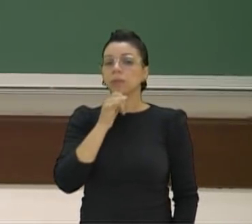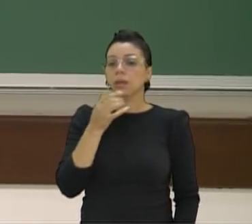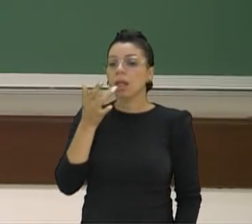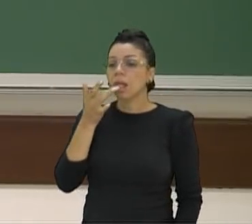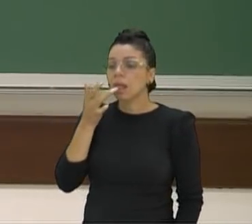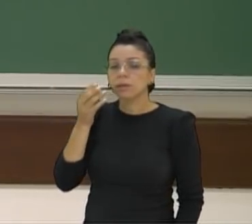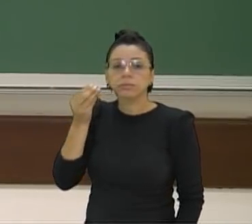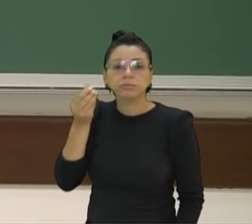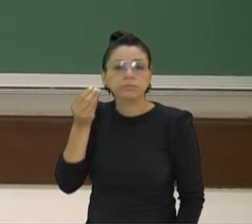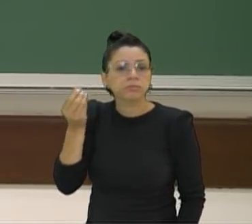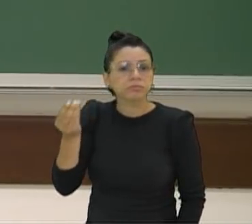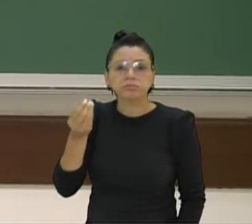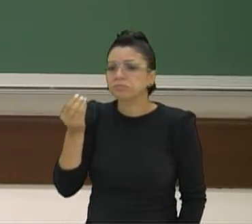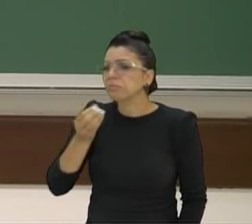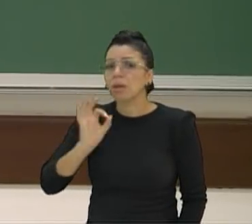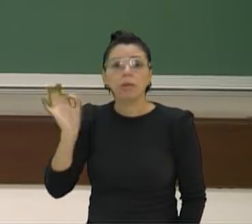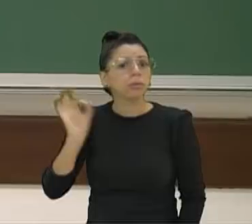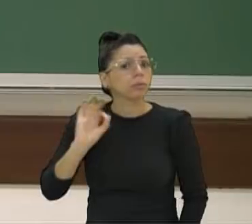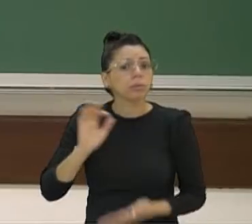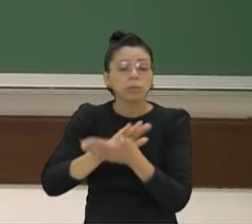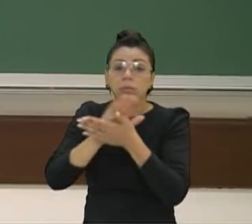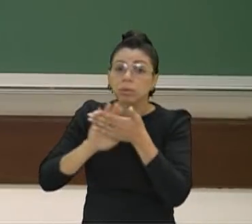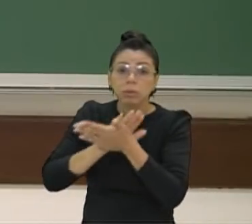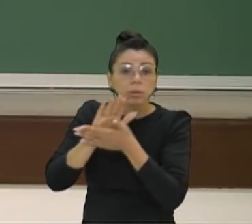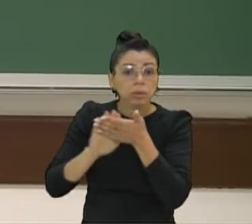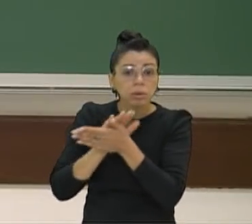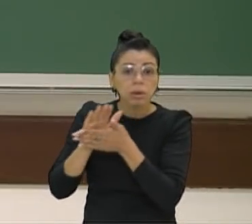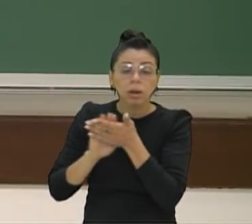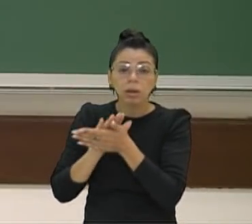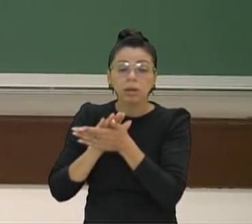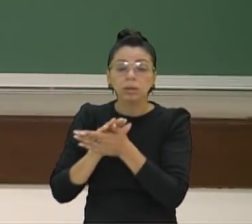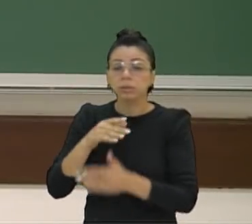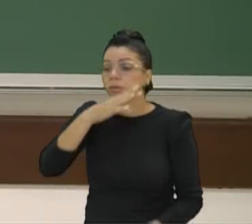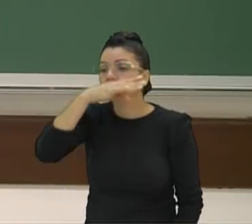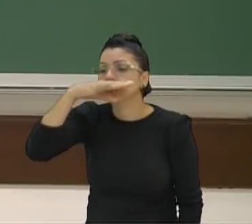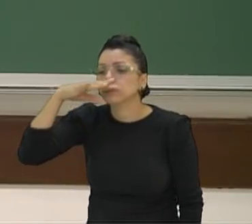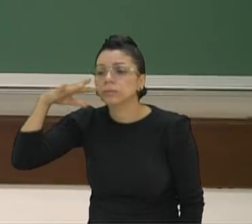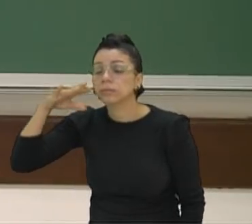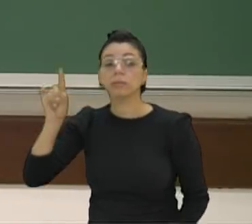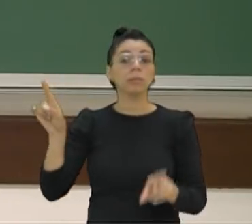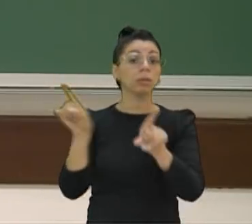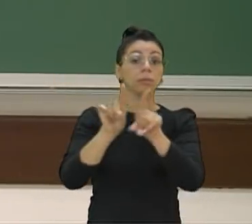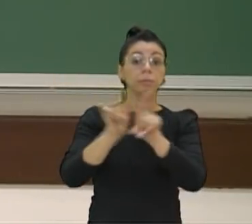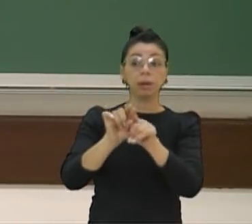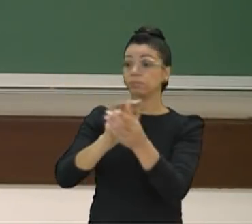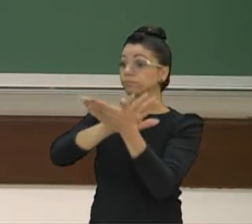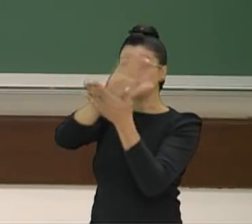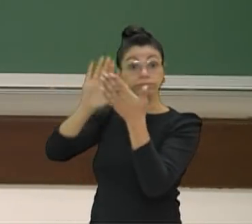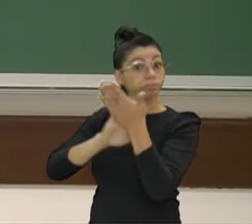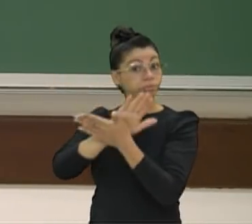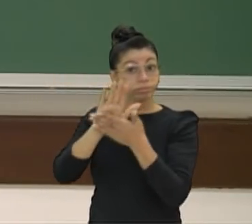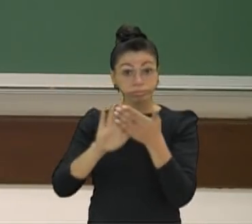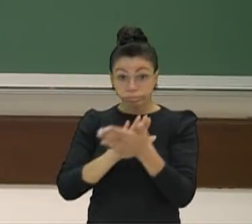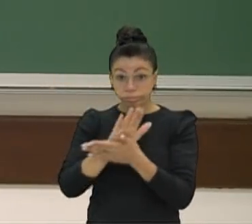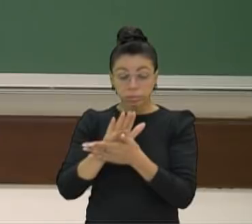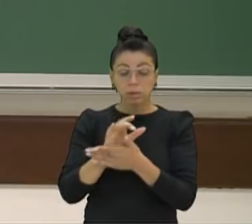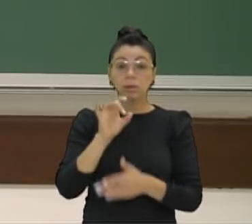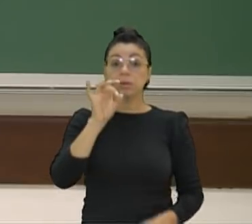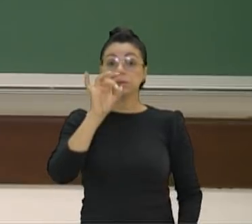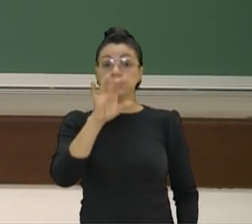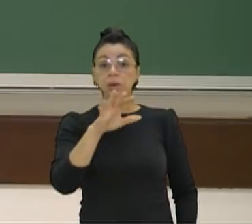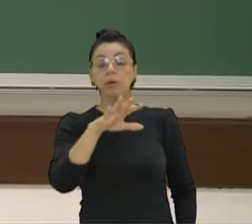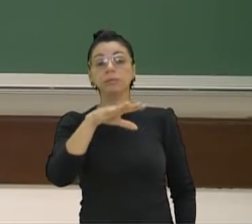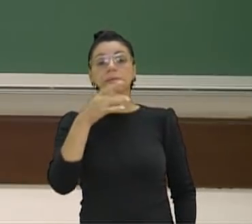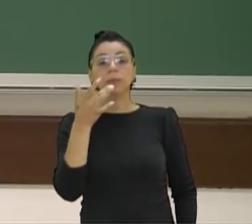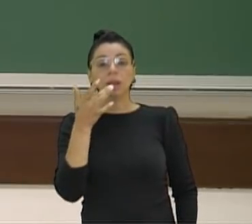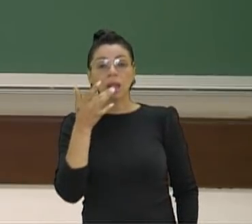pessoas, até os assintomáticos, aqueles que não sentiram nada de diferente, às vezes eles relatam ter perdido apenas o paladar